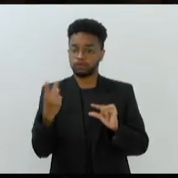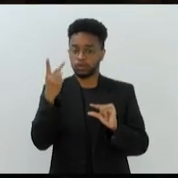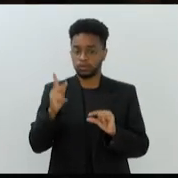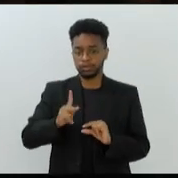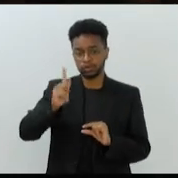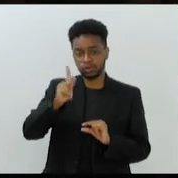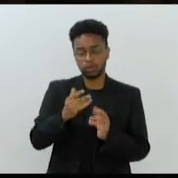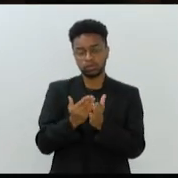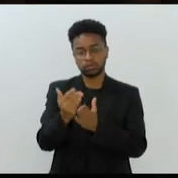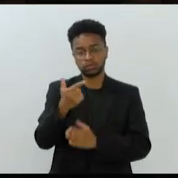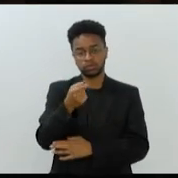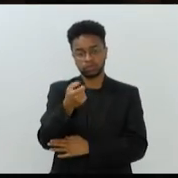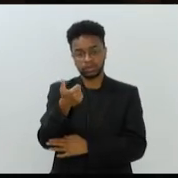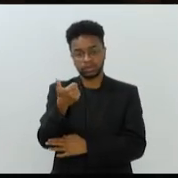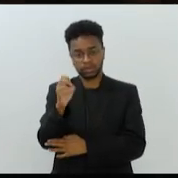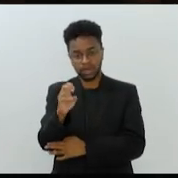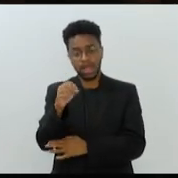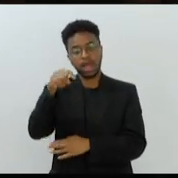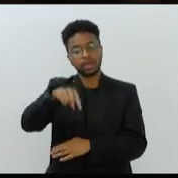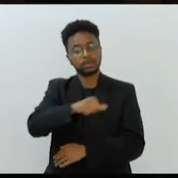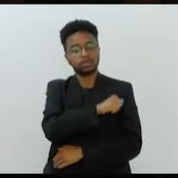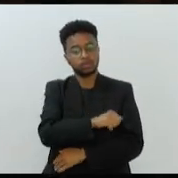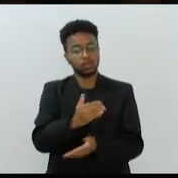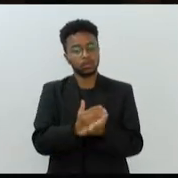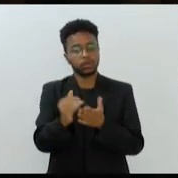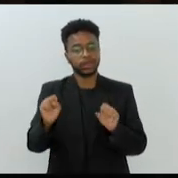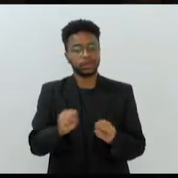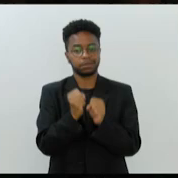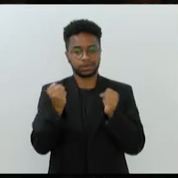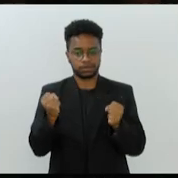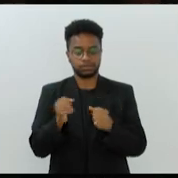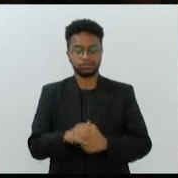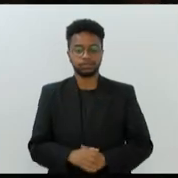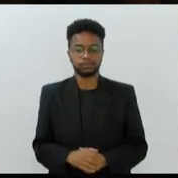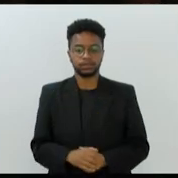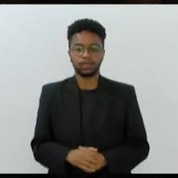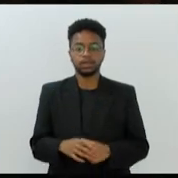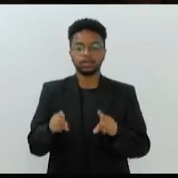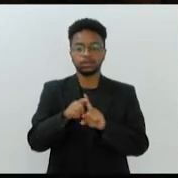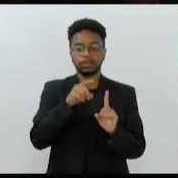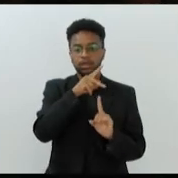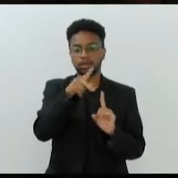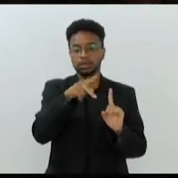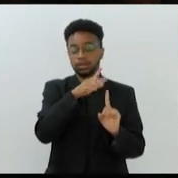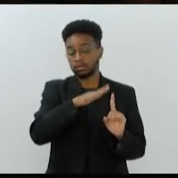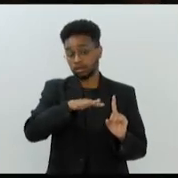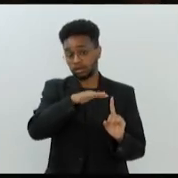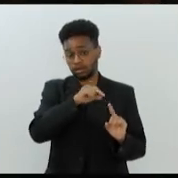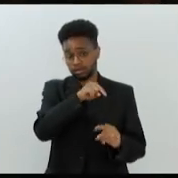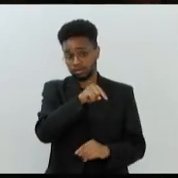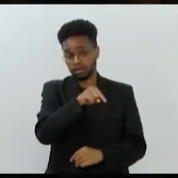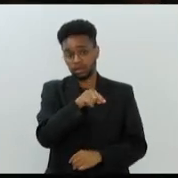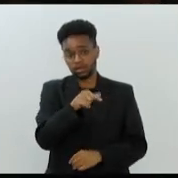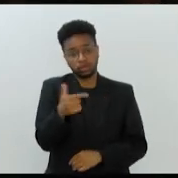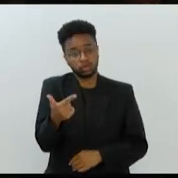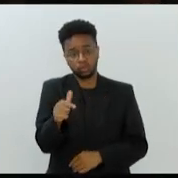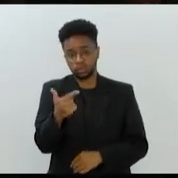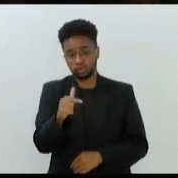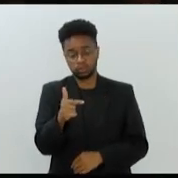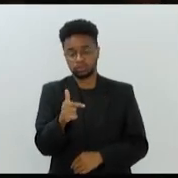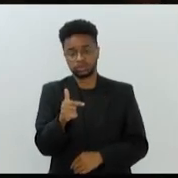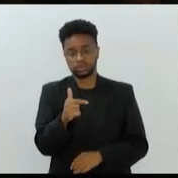2015, o Estado do Rio de Janeiro começou a quebrar. E o Rio Previdência não tinha mais